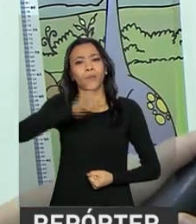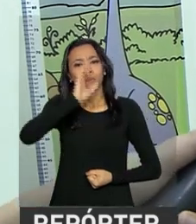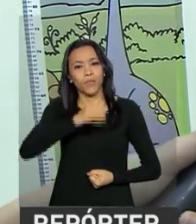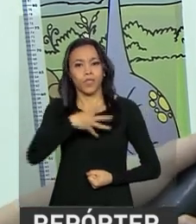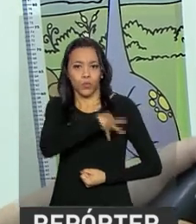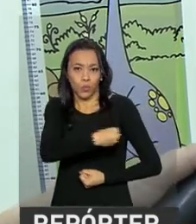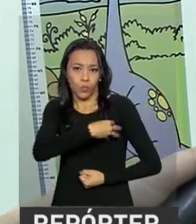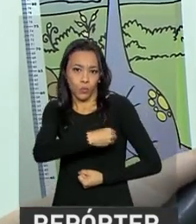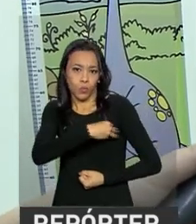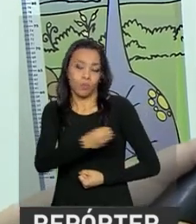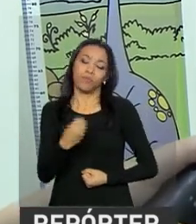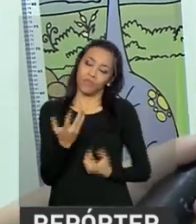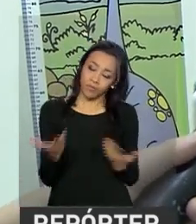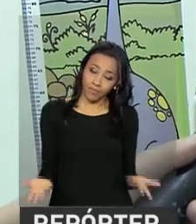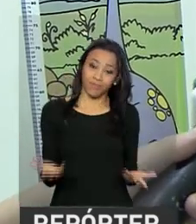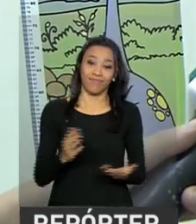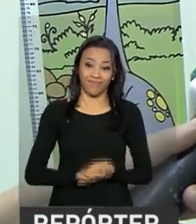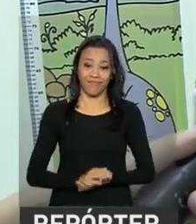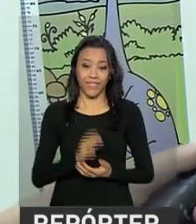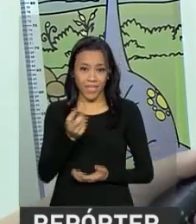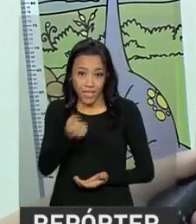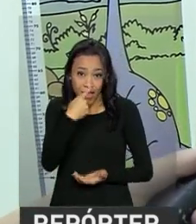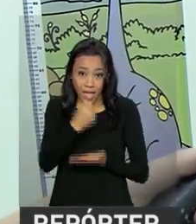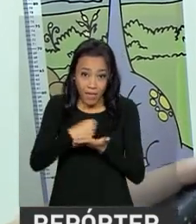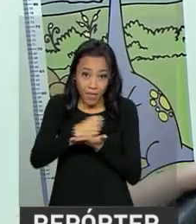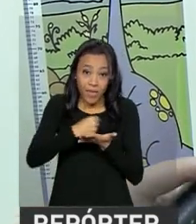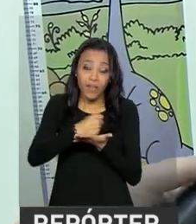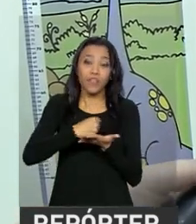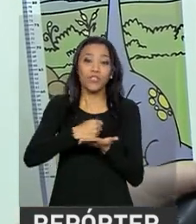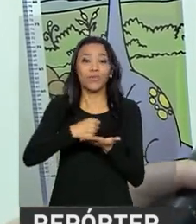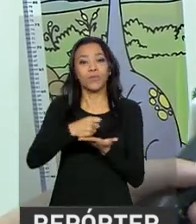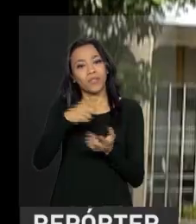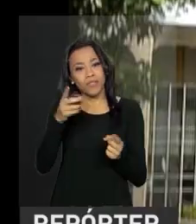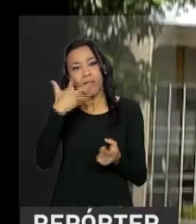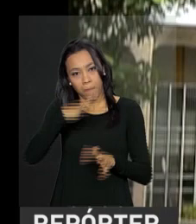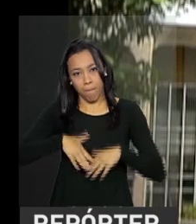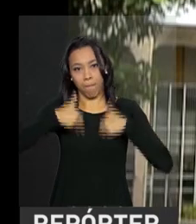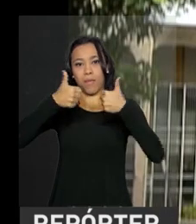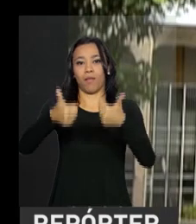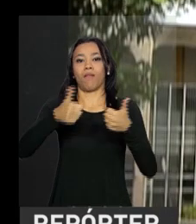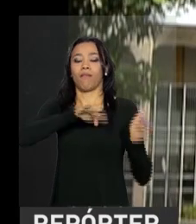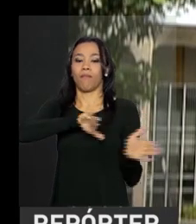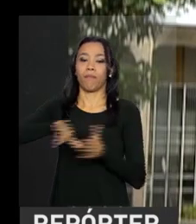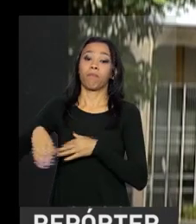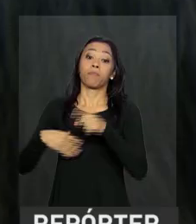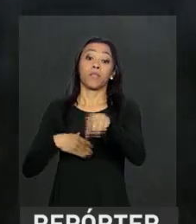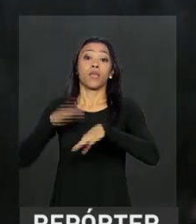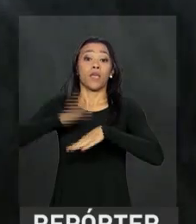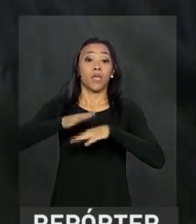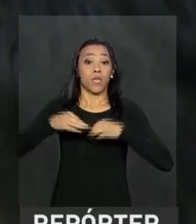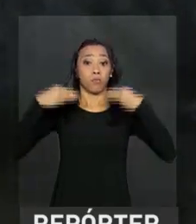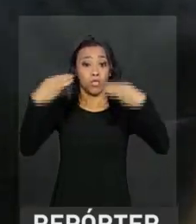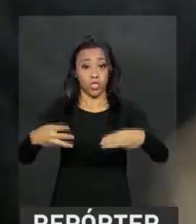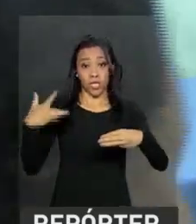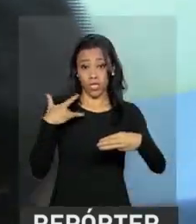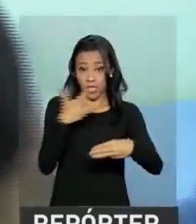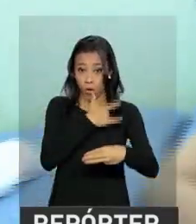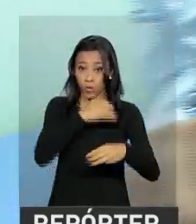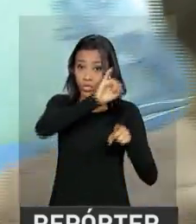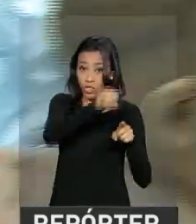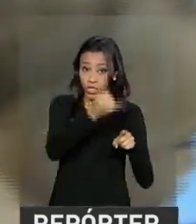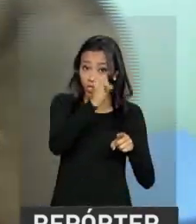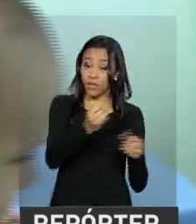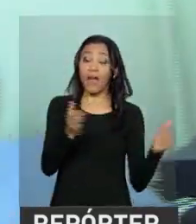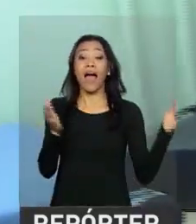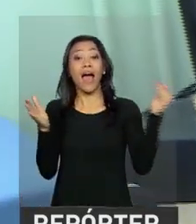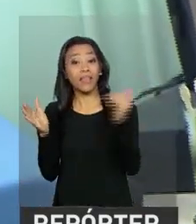amamentação. Isso. Passou o remedinho, sorinho pro nariz, para melhorar. Segundo o Ministério da Saúde, de janeiro até a terceira